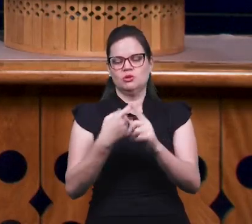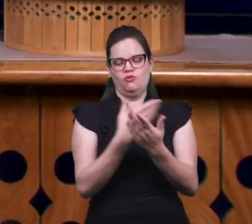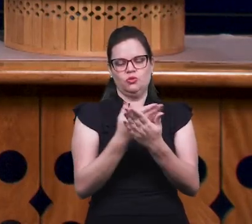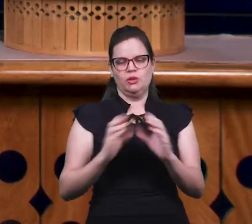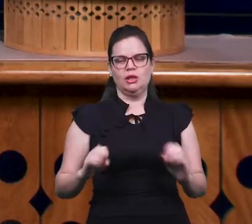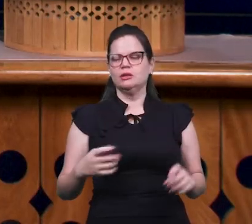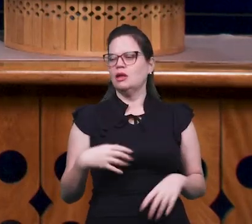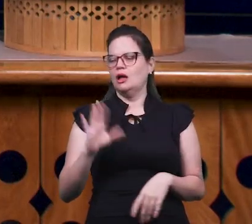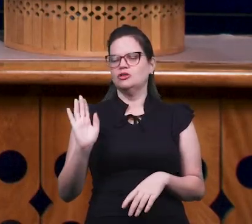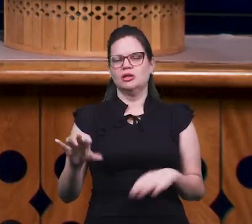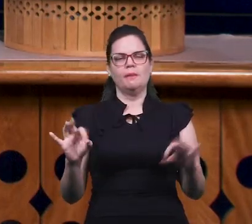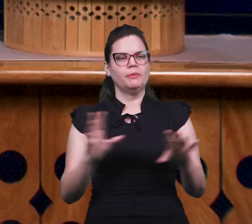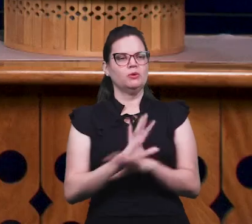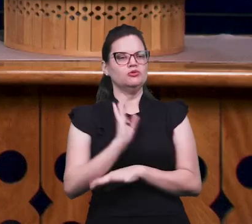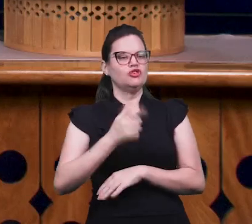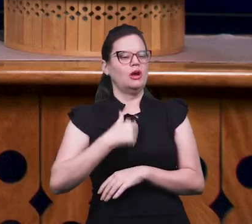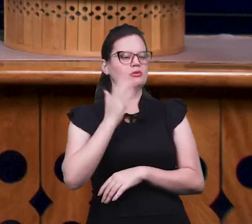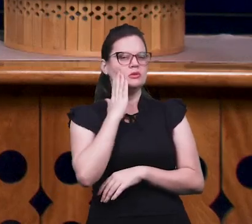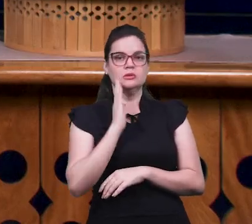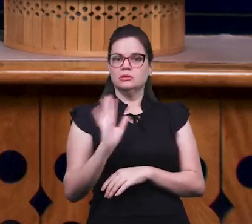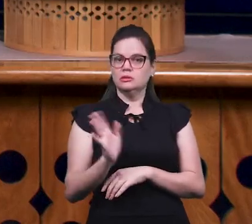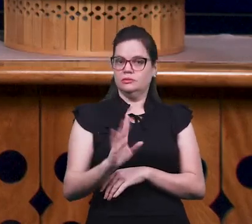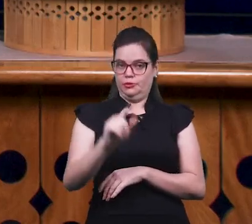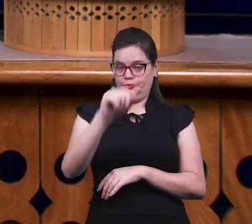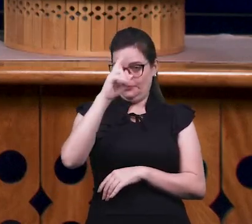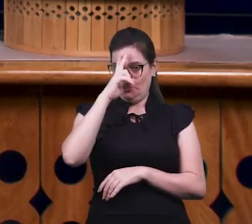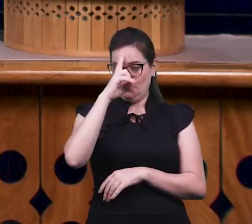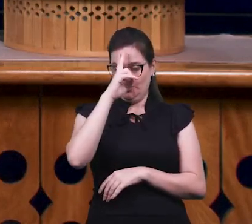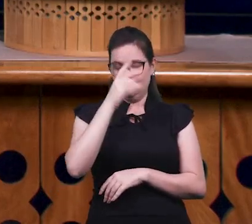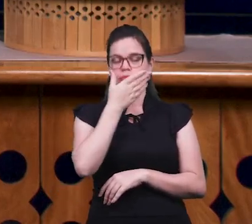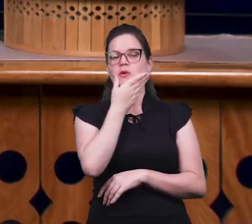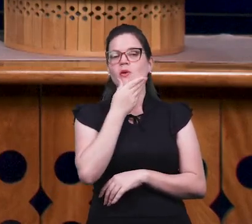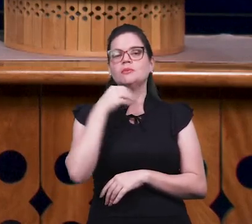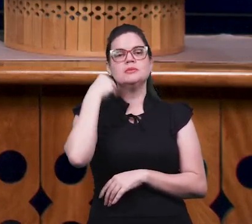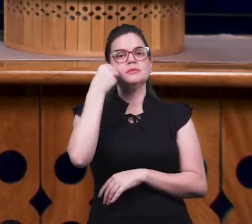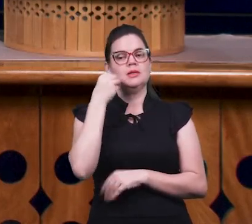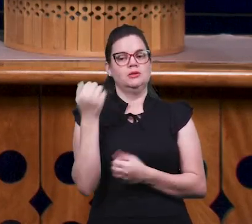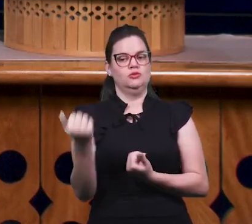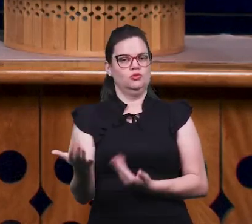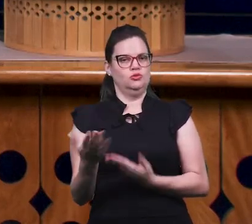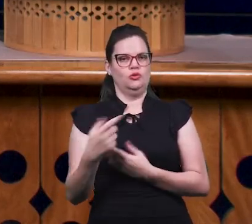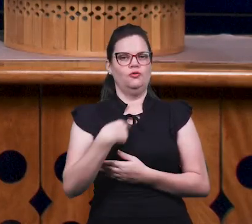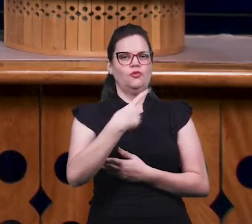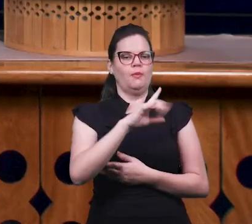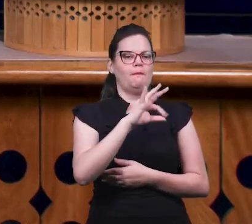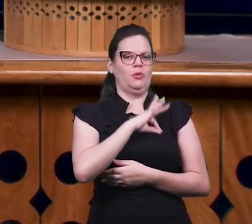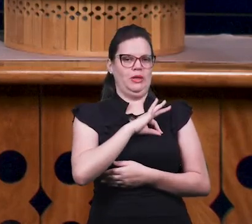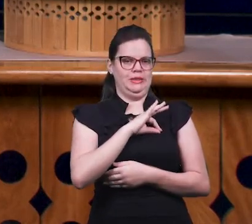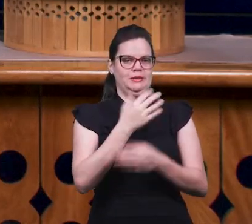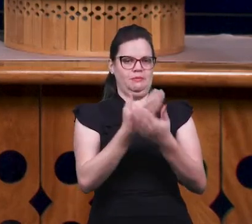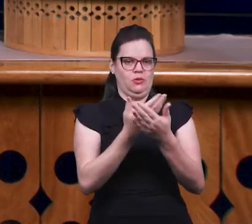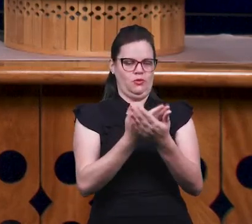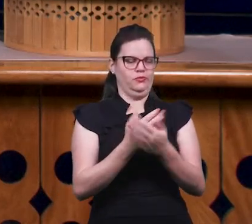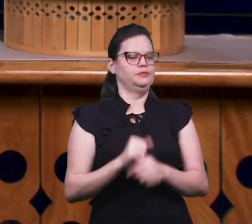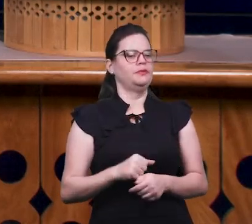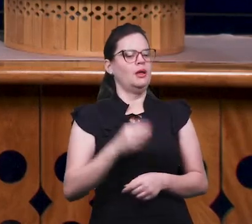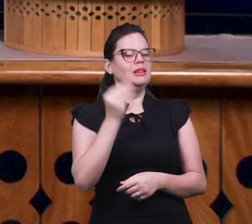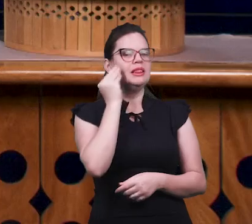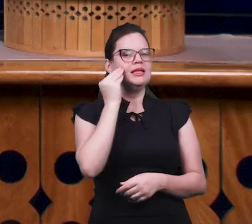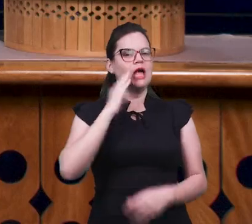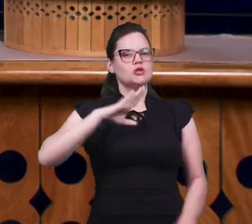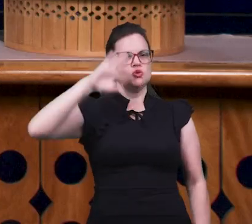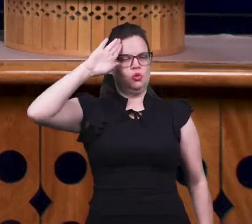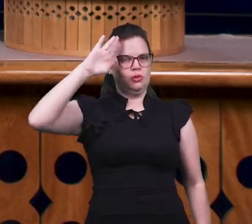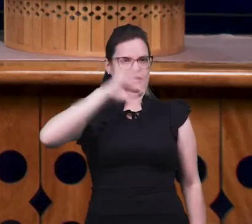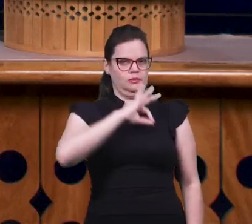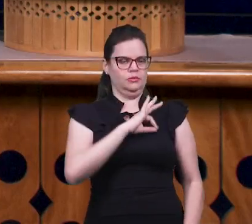que ele estava fazendo uma prova para a polícia militar, ele fez uma prova, primeira prova, ficou reprovado para soldado. Segundo